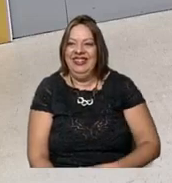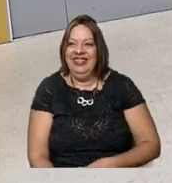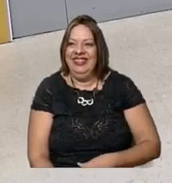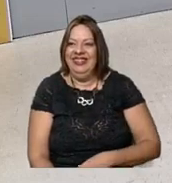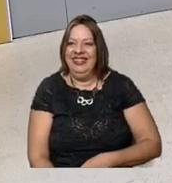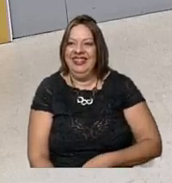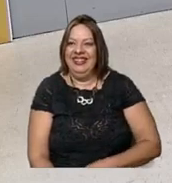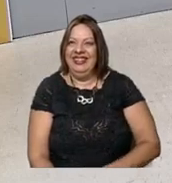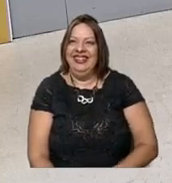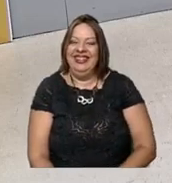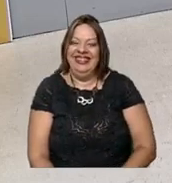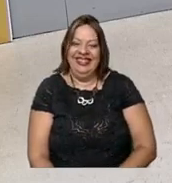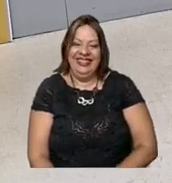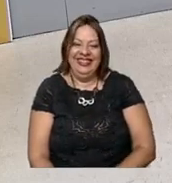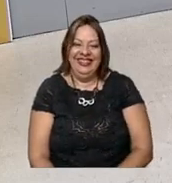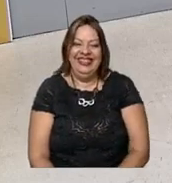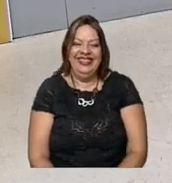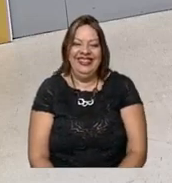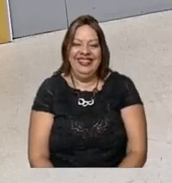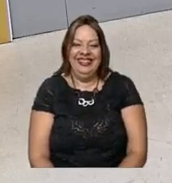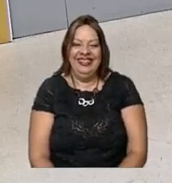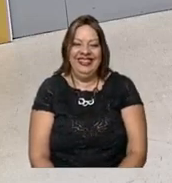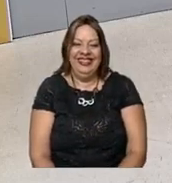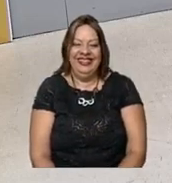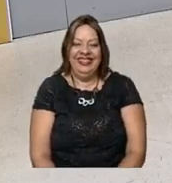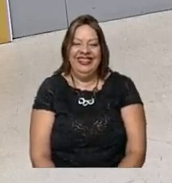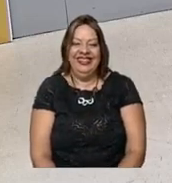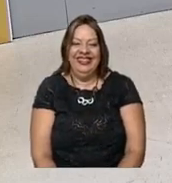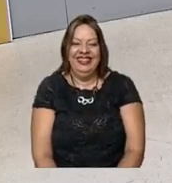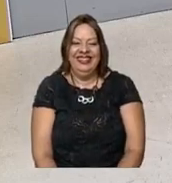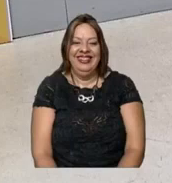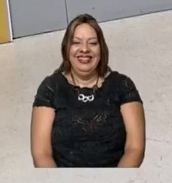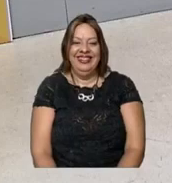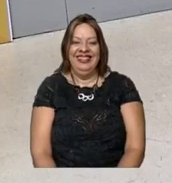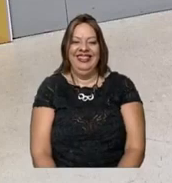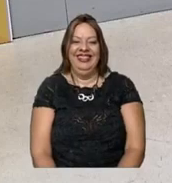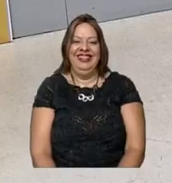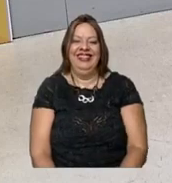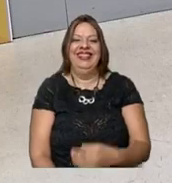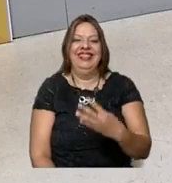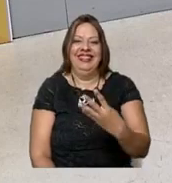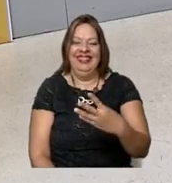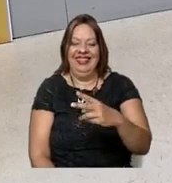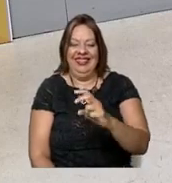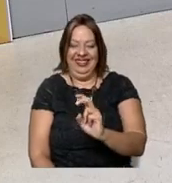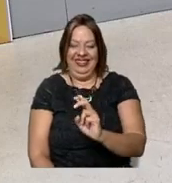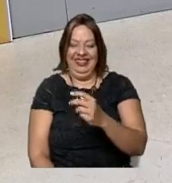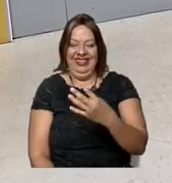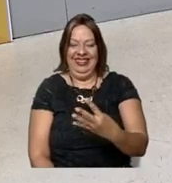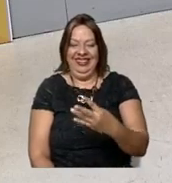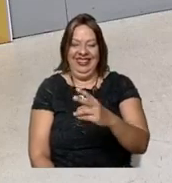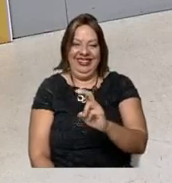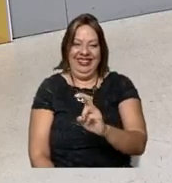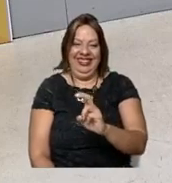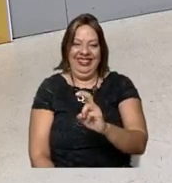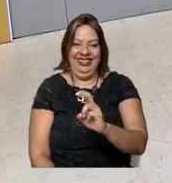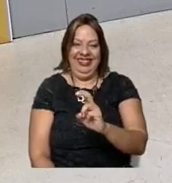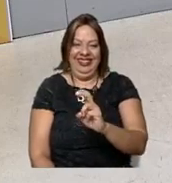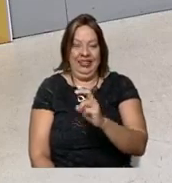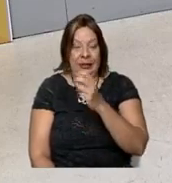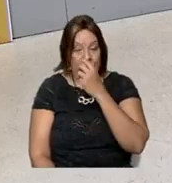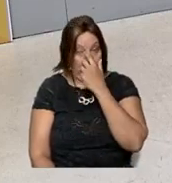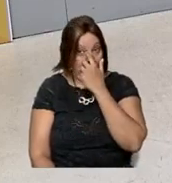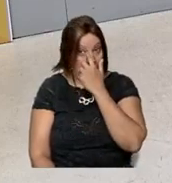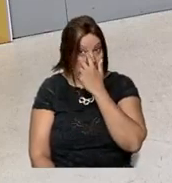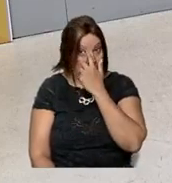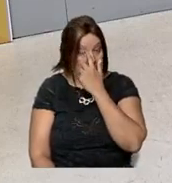7, bolinha de número 7, você marcando aí no seu Caju Cap. Chegou 45, 45 chegou para